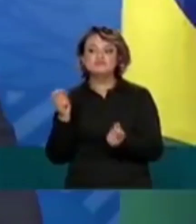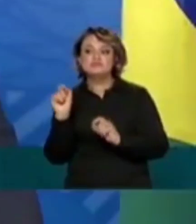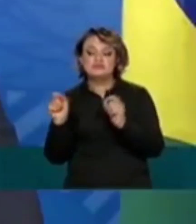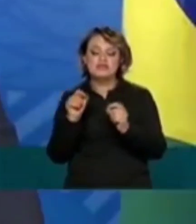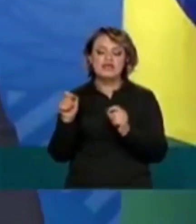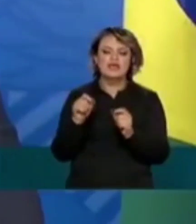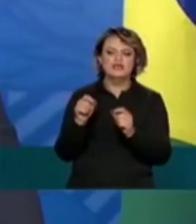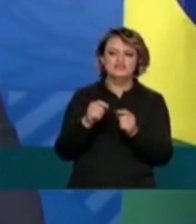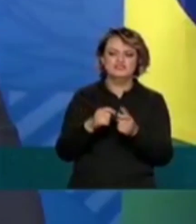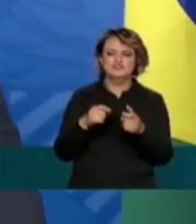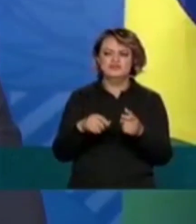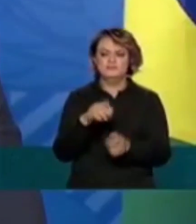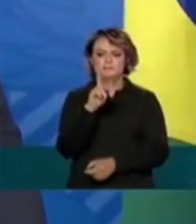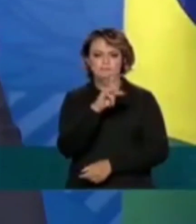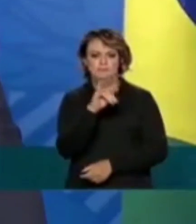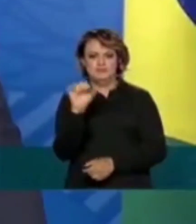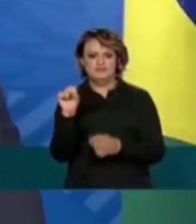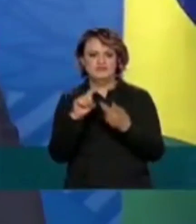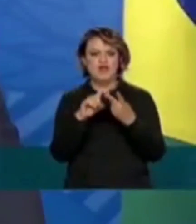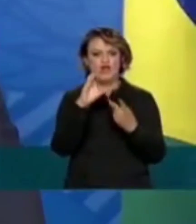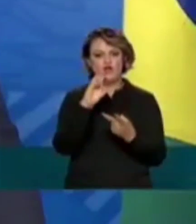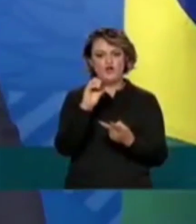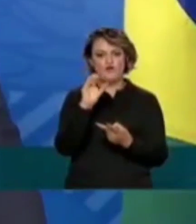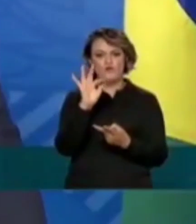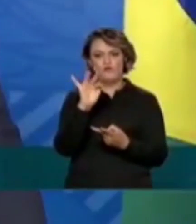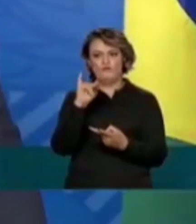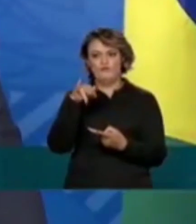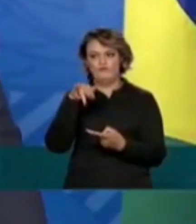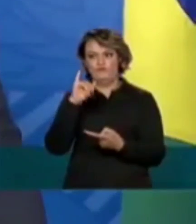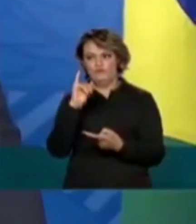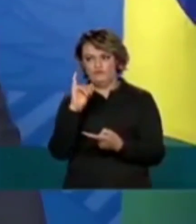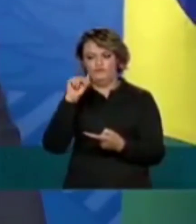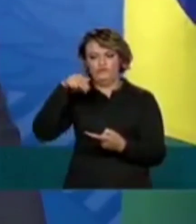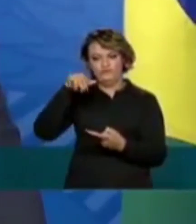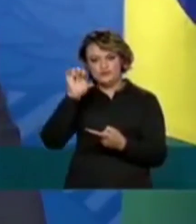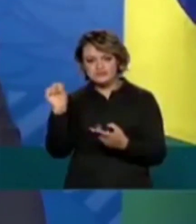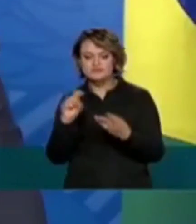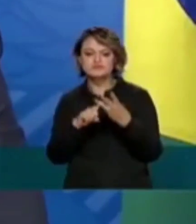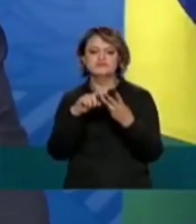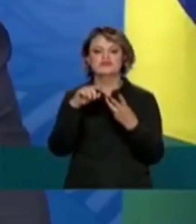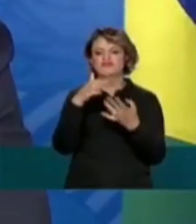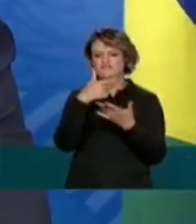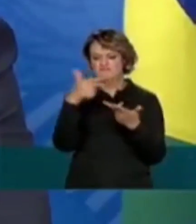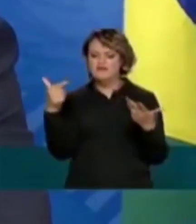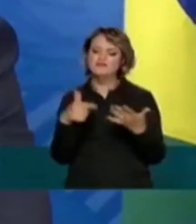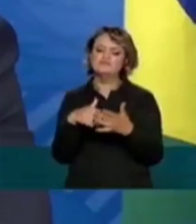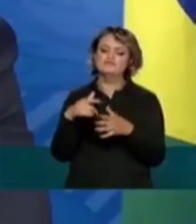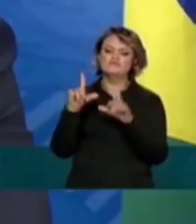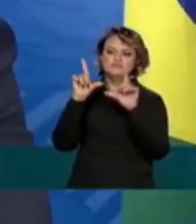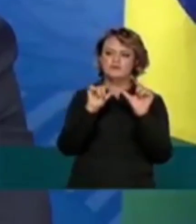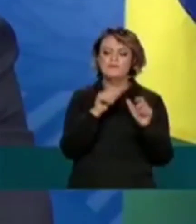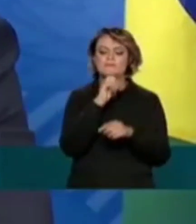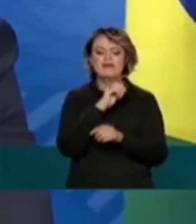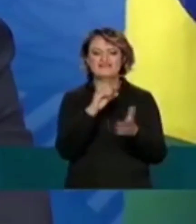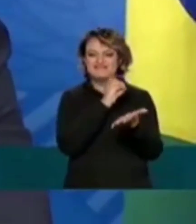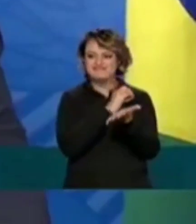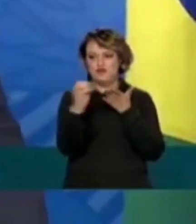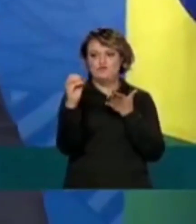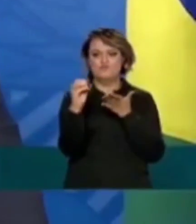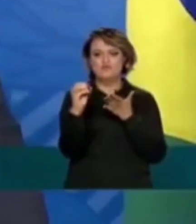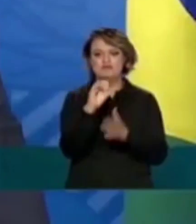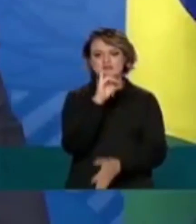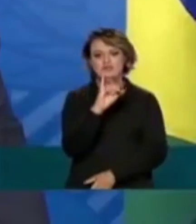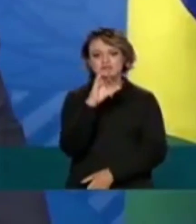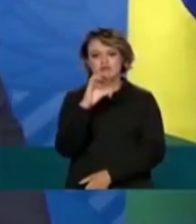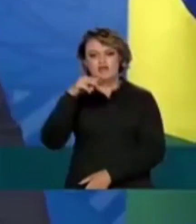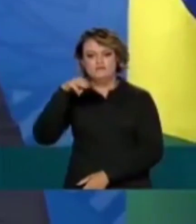da desoneração de PIS e COFINS sobre a gasolina e o etanol, da indenização aos estados sobre uma alíquota zero de